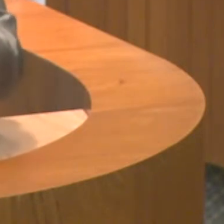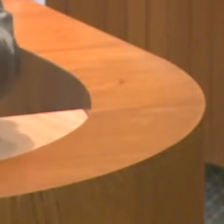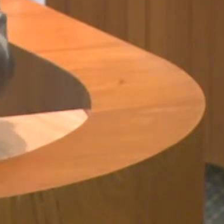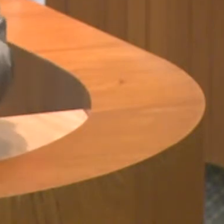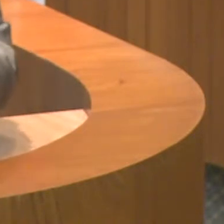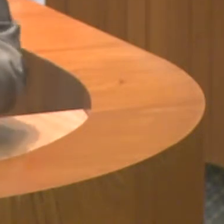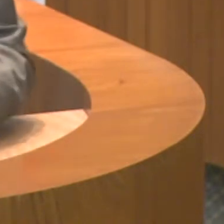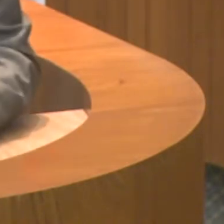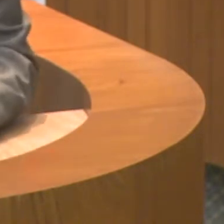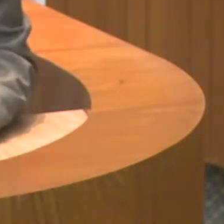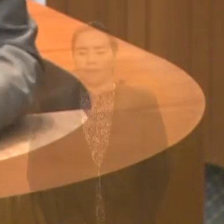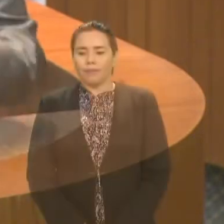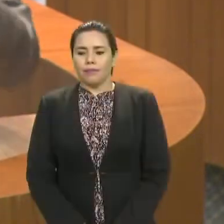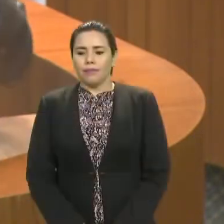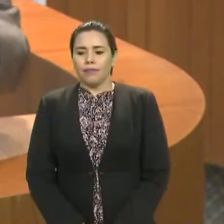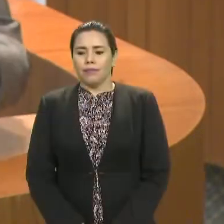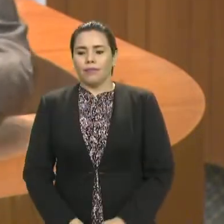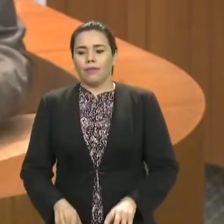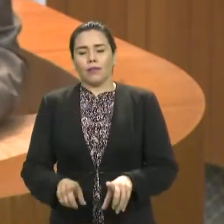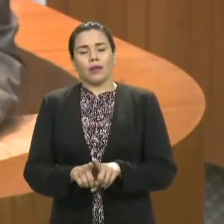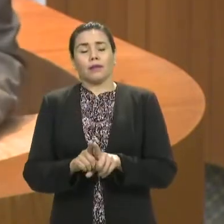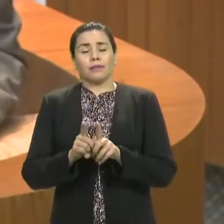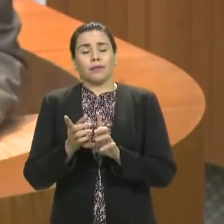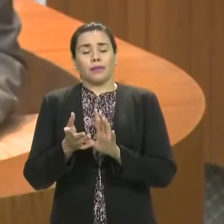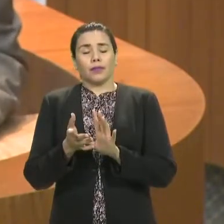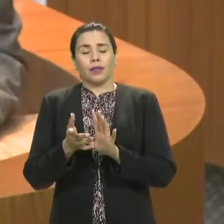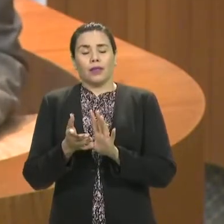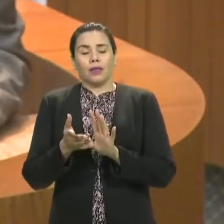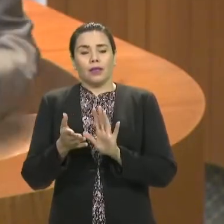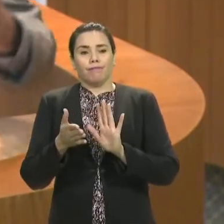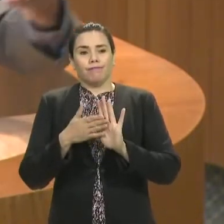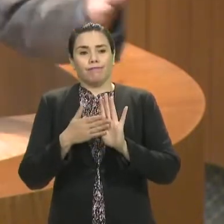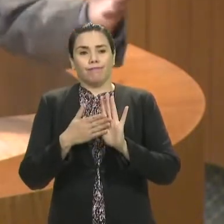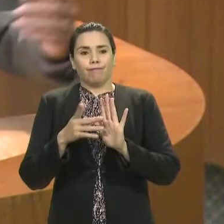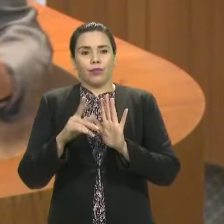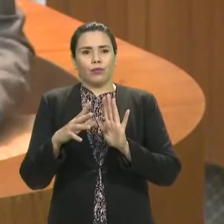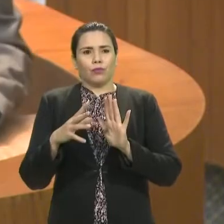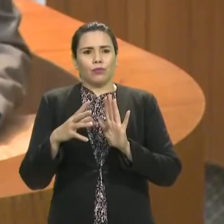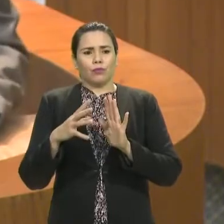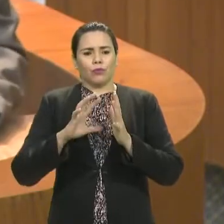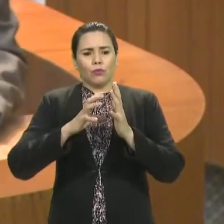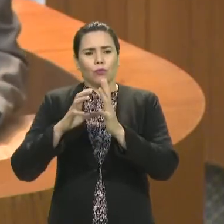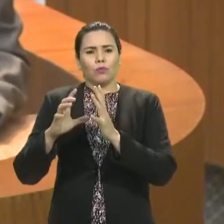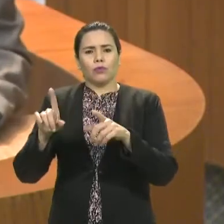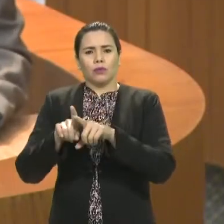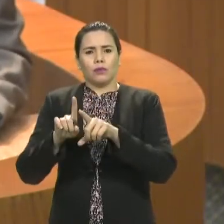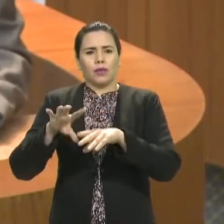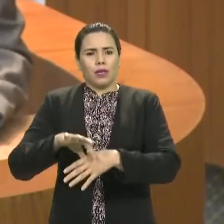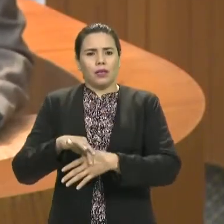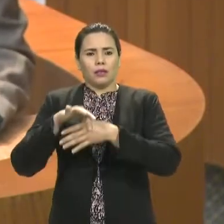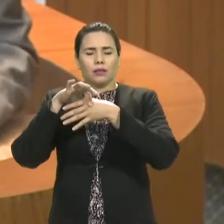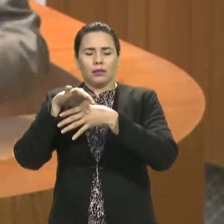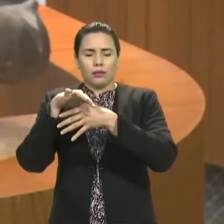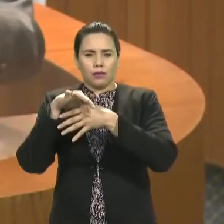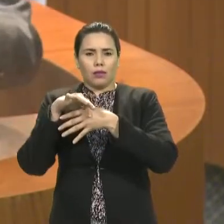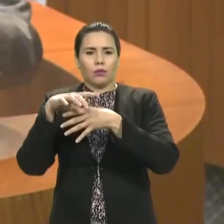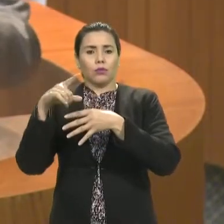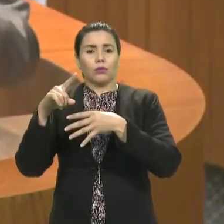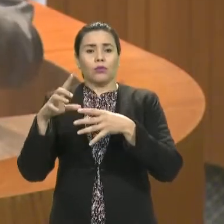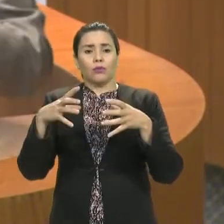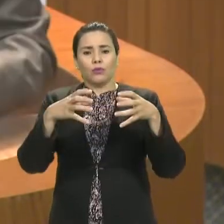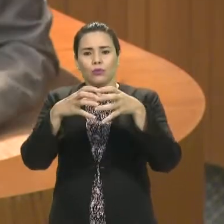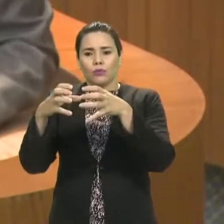indicado pelos seus blocos, pelos seus líderes, e aí se faz uma eleição? Mas o